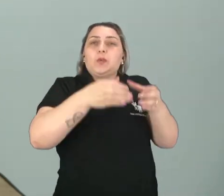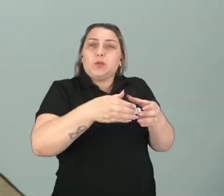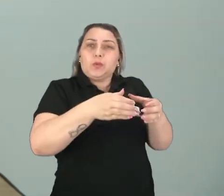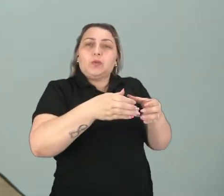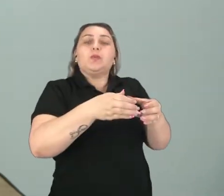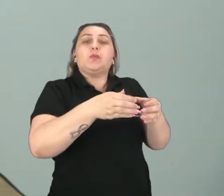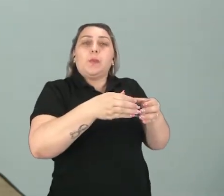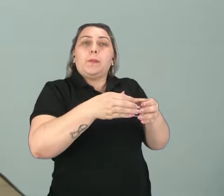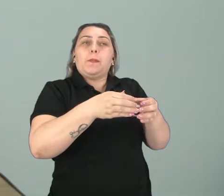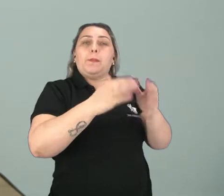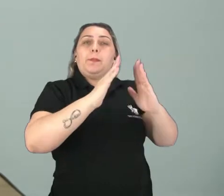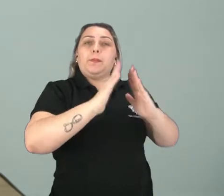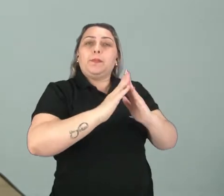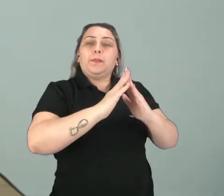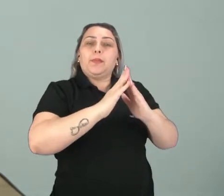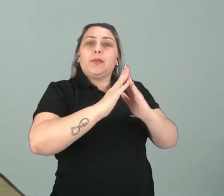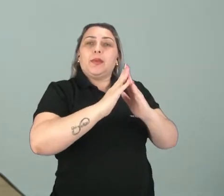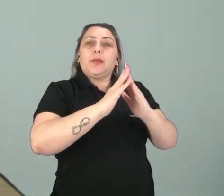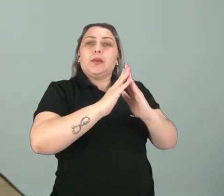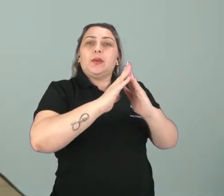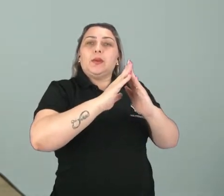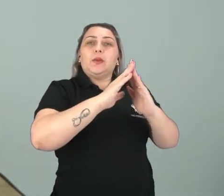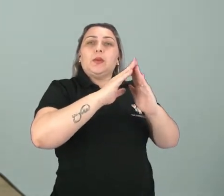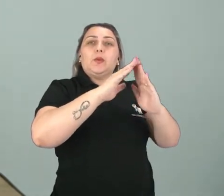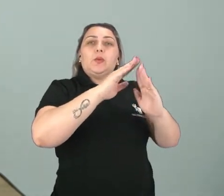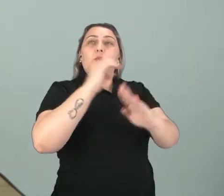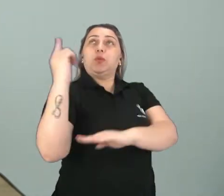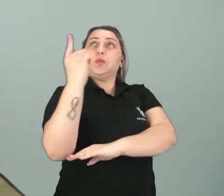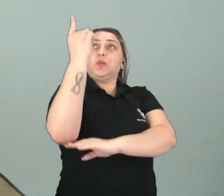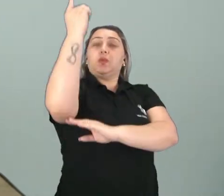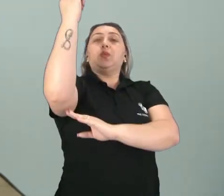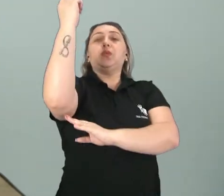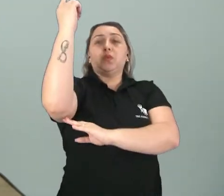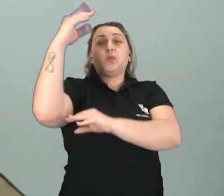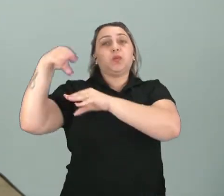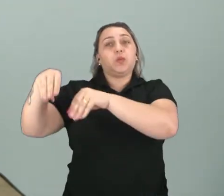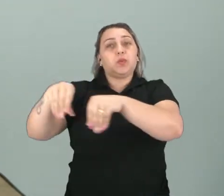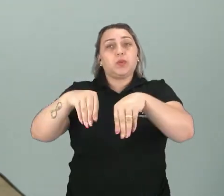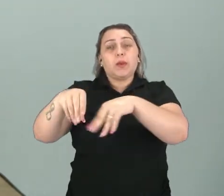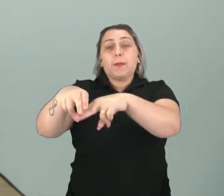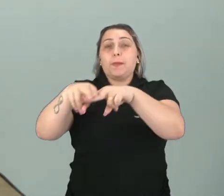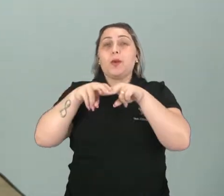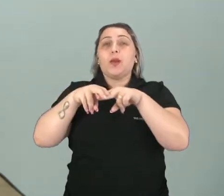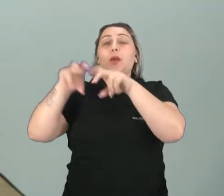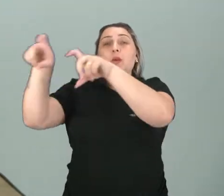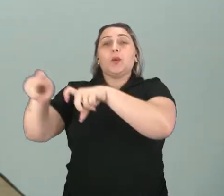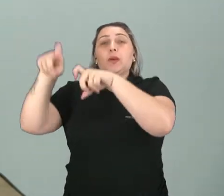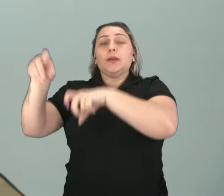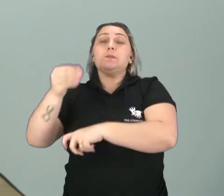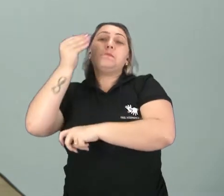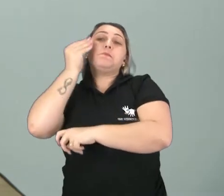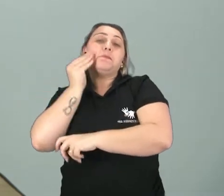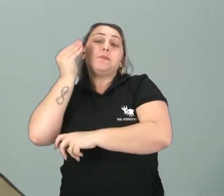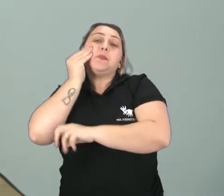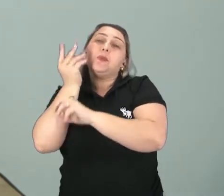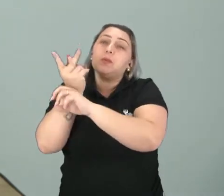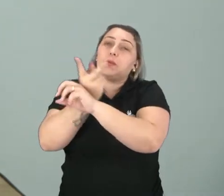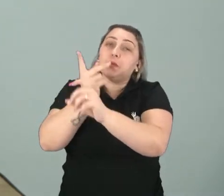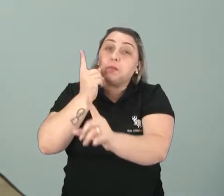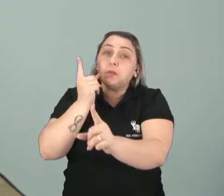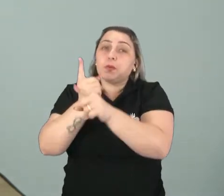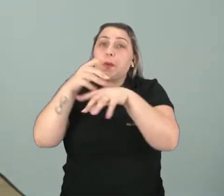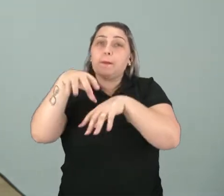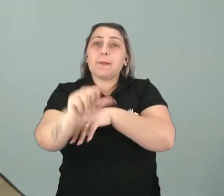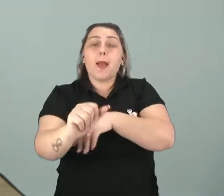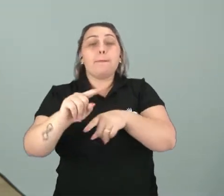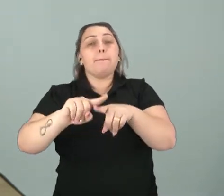das torres de suas terras. E por isso, o fazendeiro tentava arduamente capturá-lo,